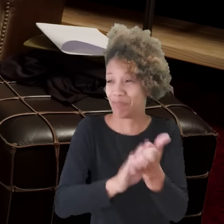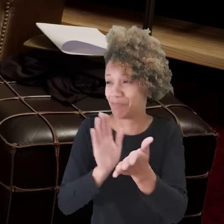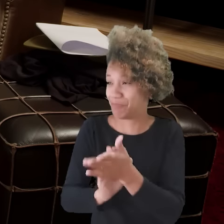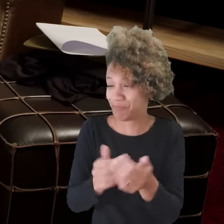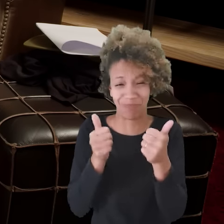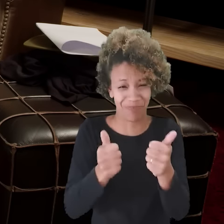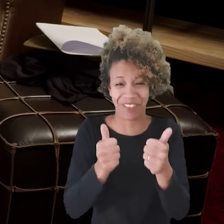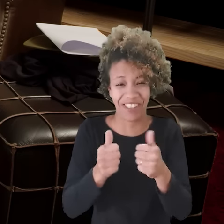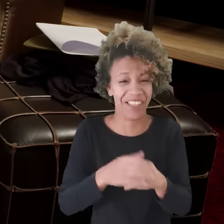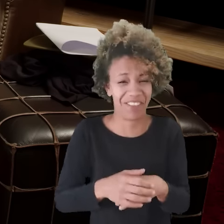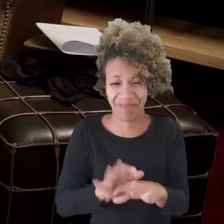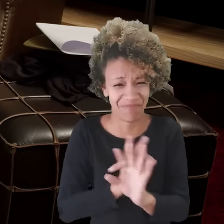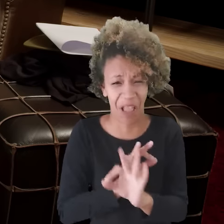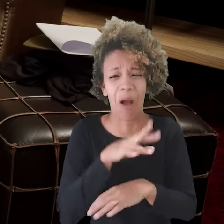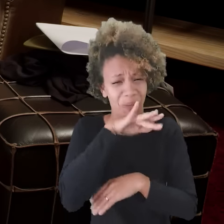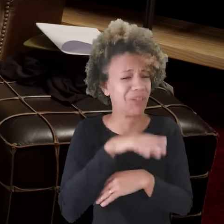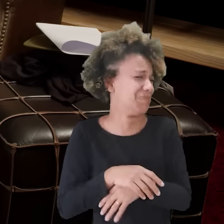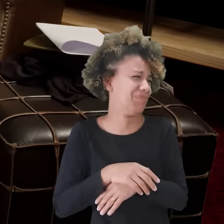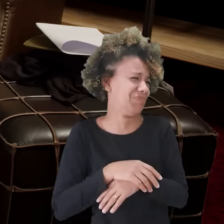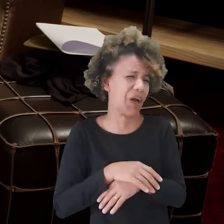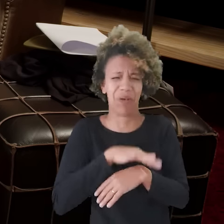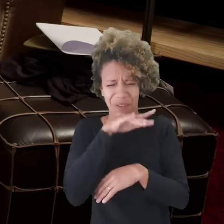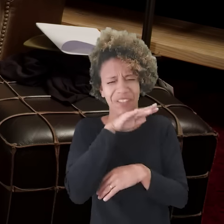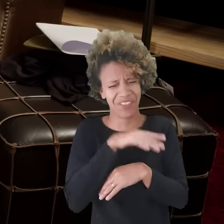mas não tem nada a ver foi